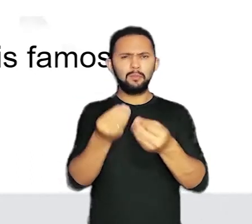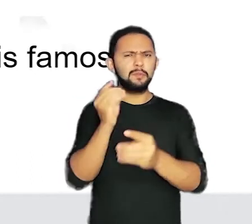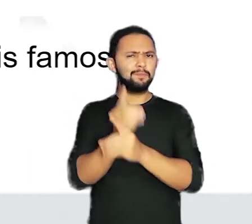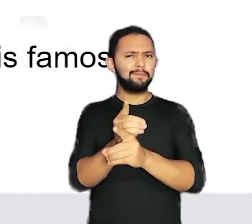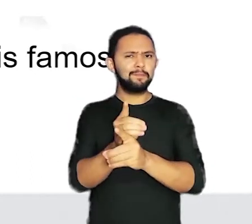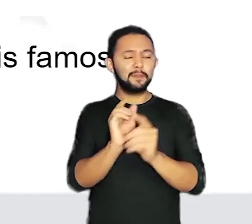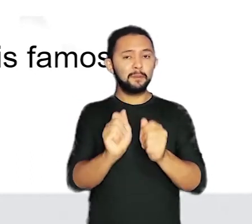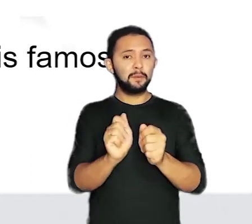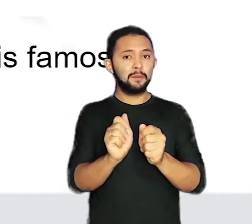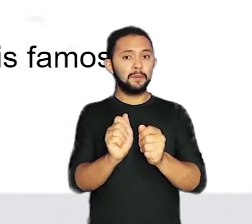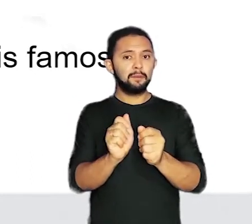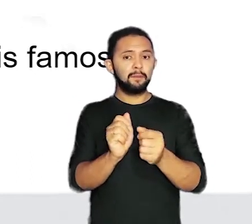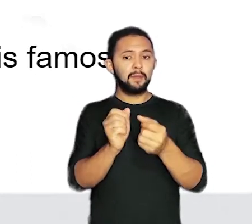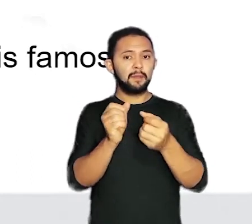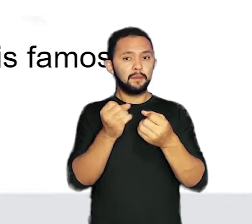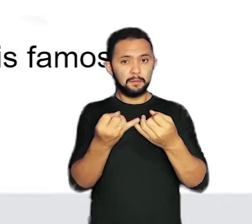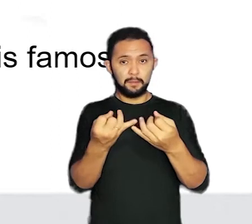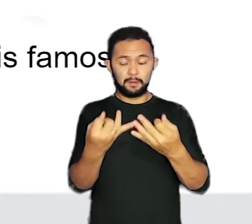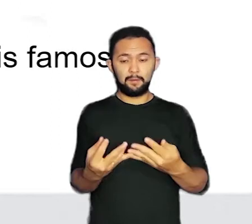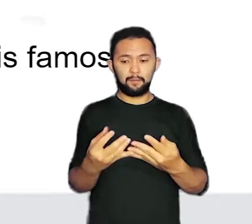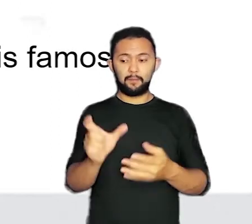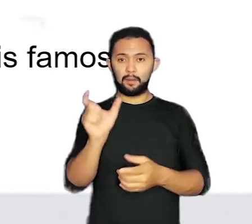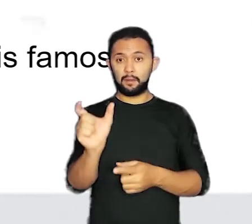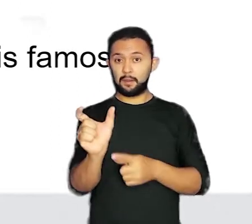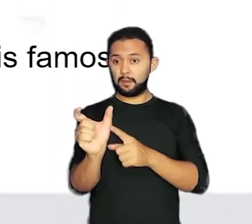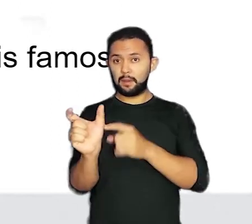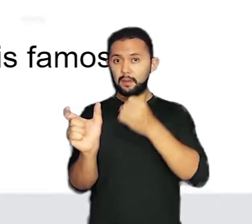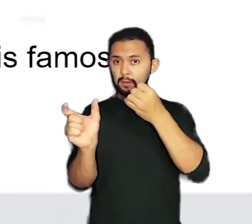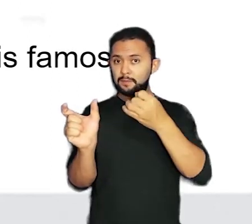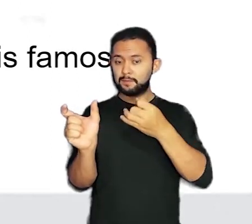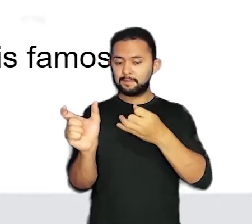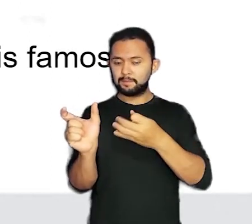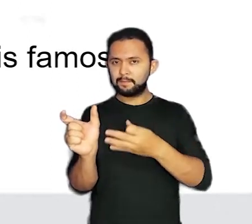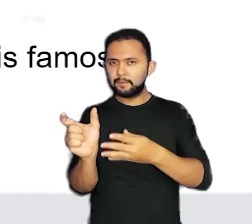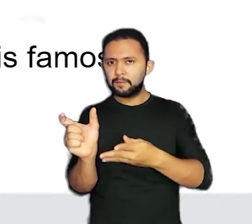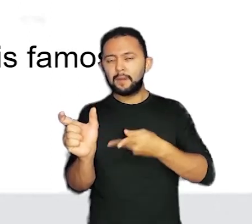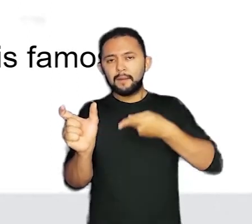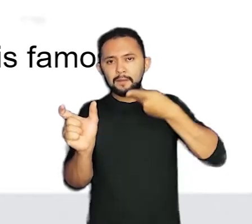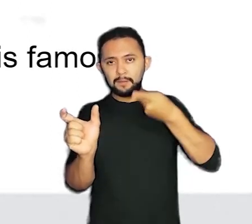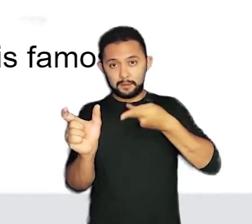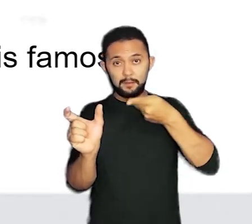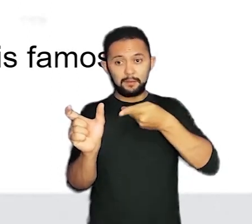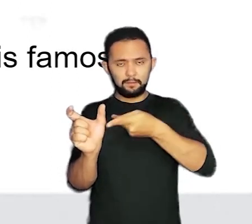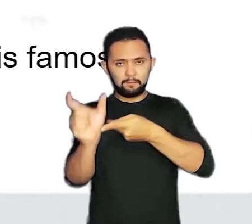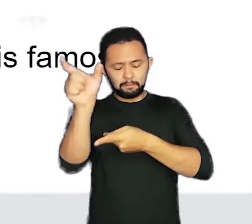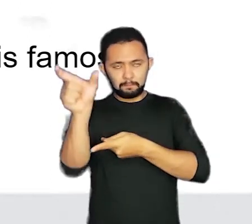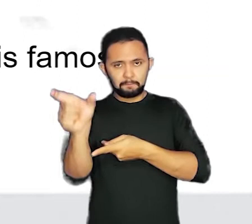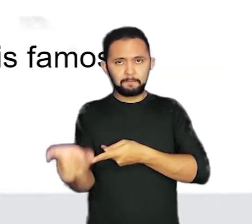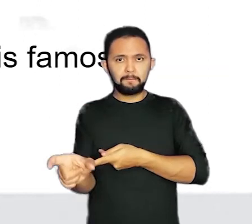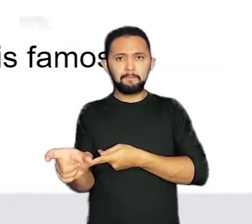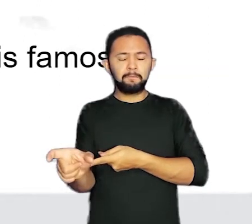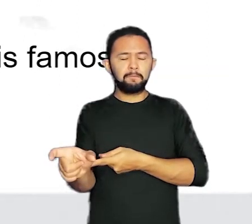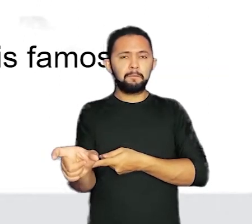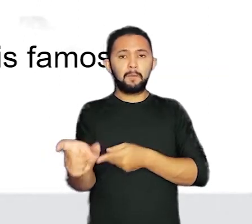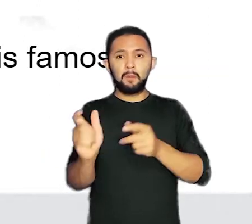coisinhas básicas, tá? A gente pode afirmar que é o termo da oração sobre o qual está se declarando alguma coisa, tá? Nós podemos dizer